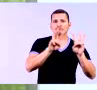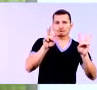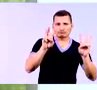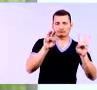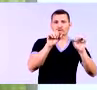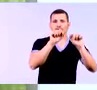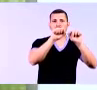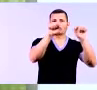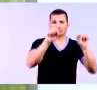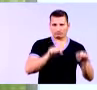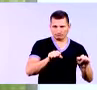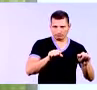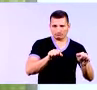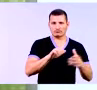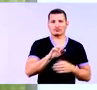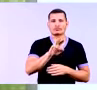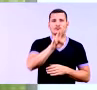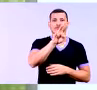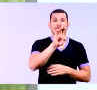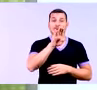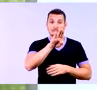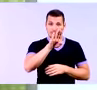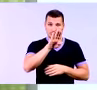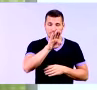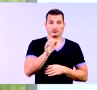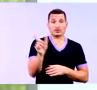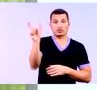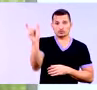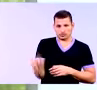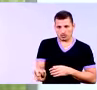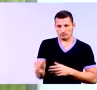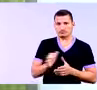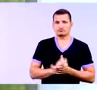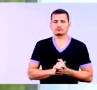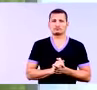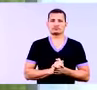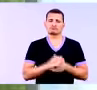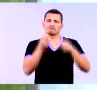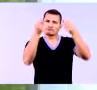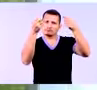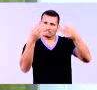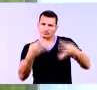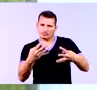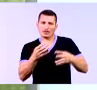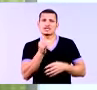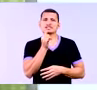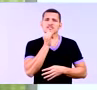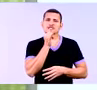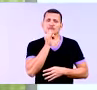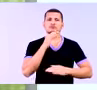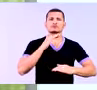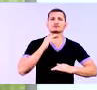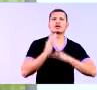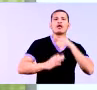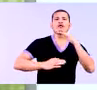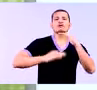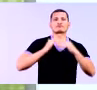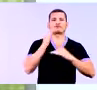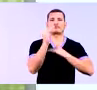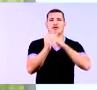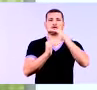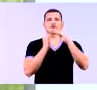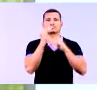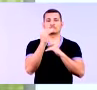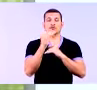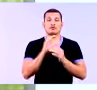sistema, a web e o usuário, nós vamos falar sobre o modelo de desenvolvimento relacionado a isso.